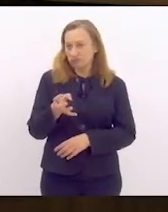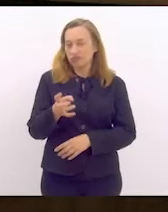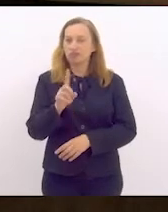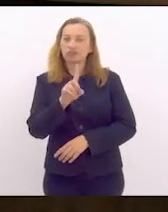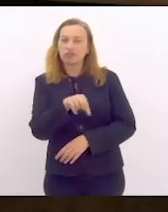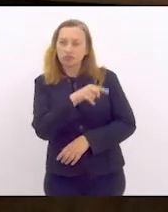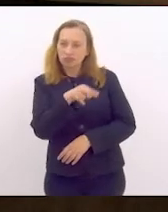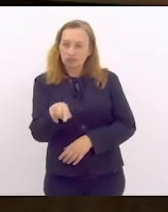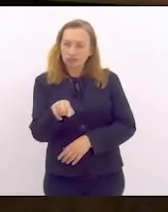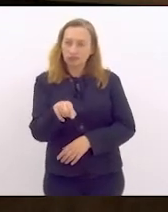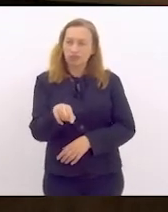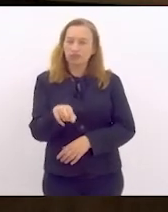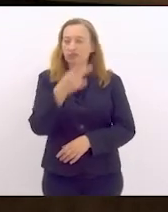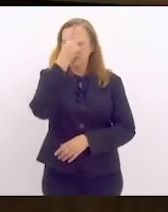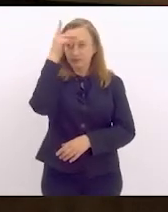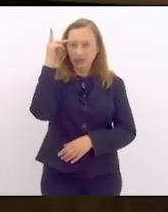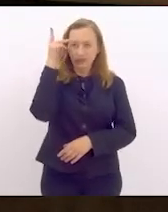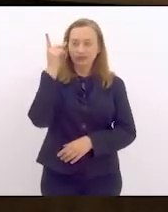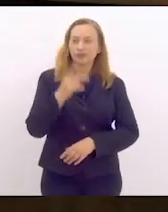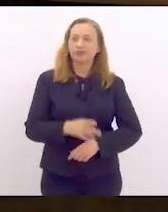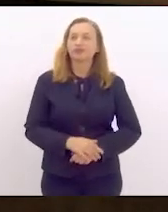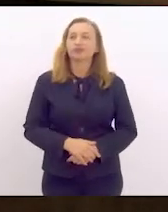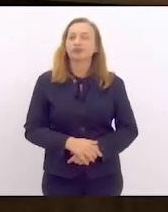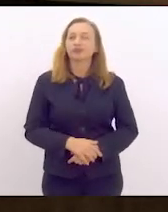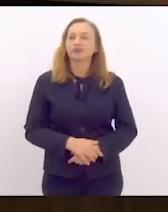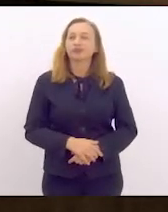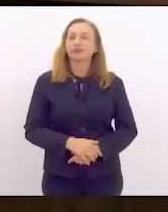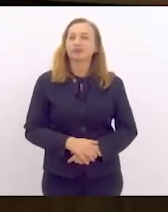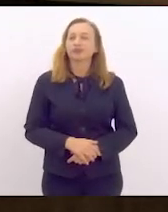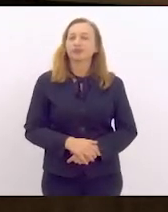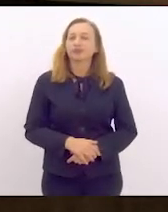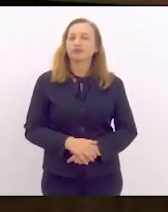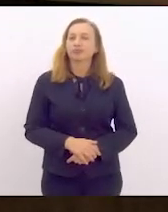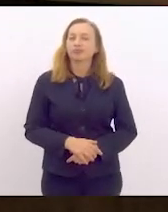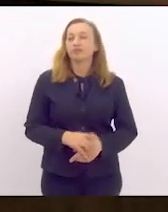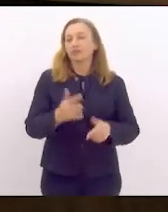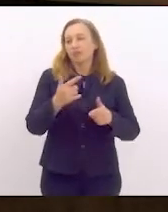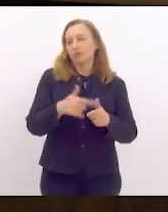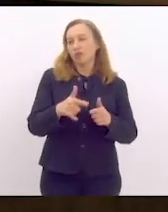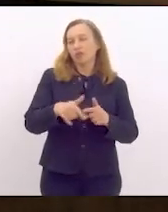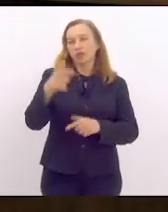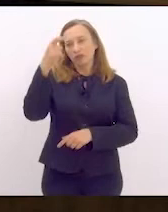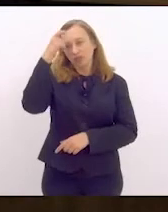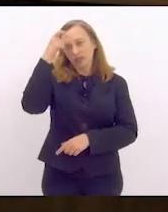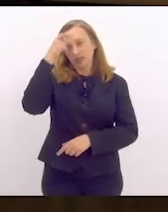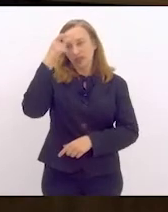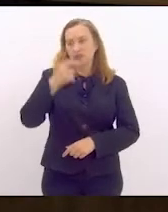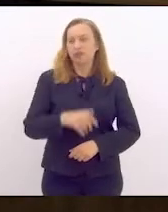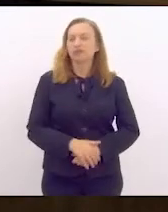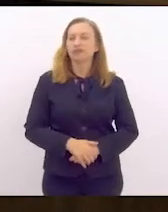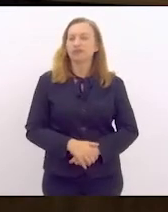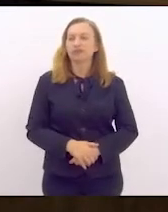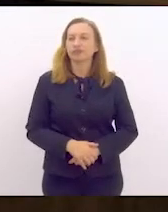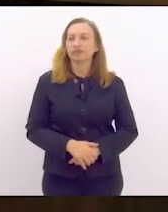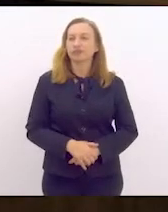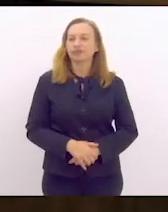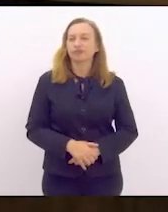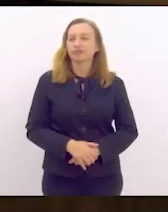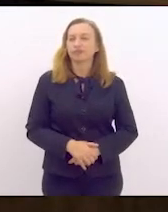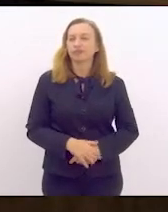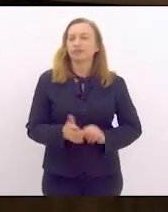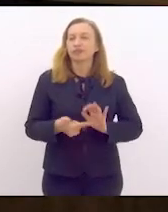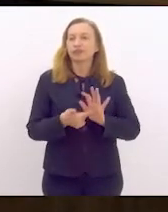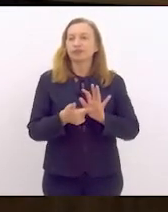exclusão das pessoas com transtorno mental, com sofrimento mental, para destacar